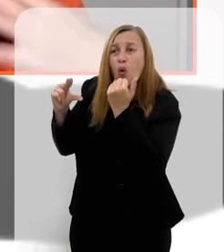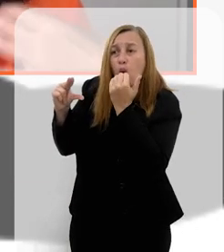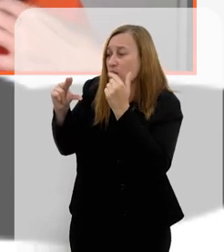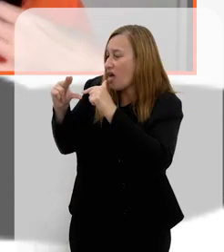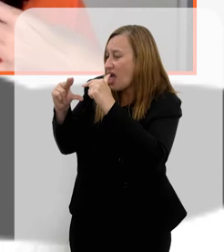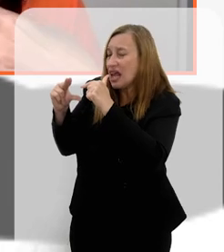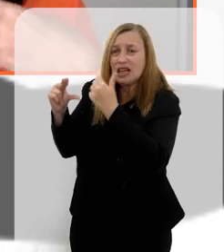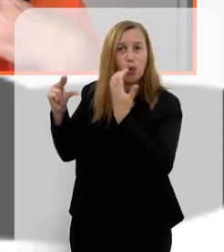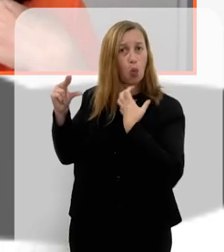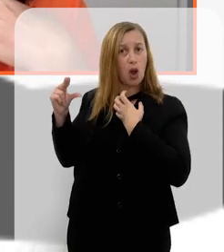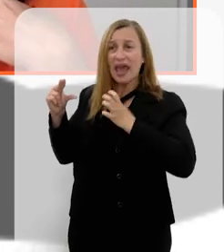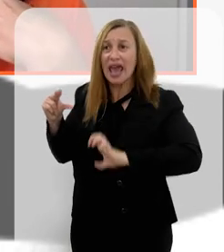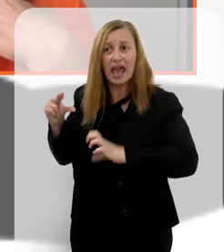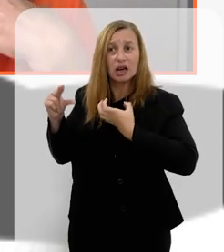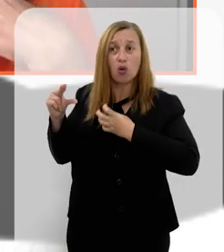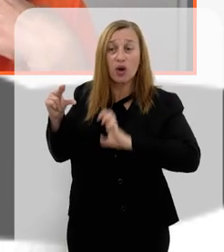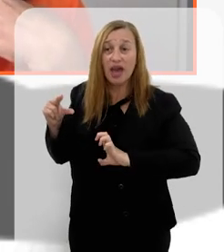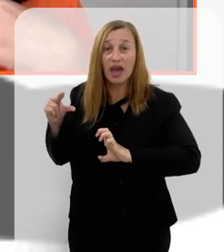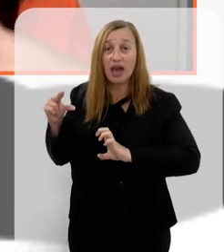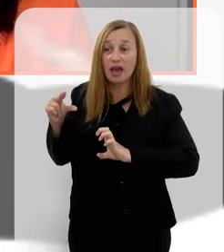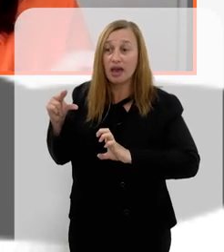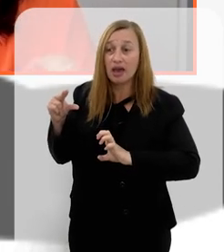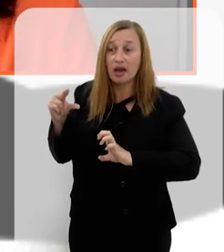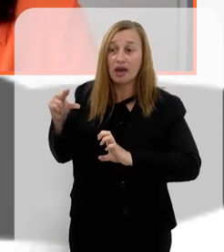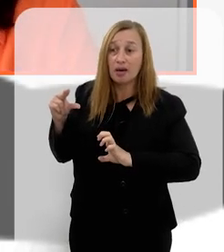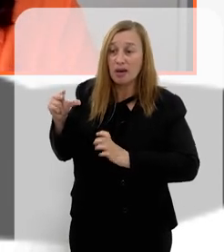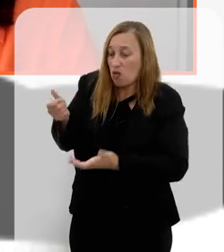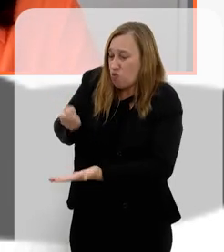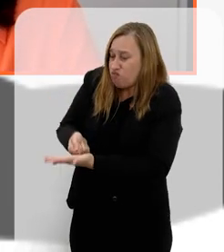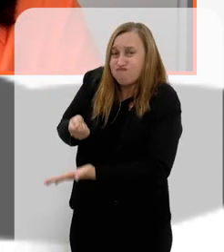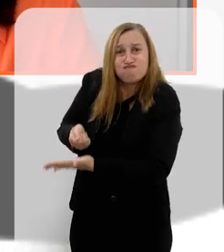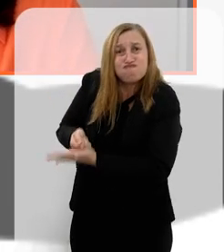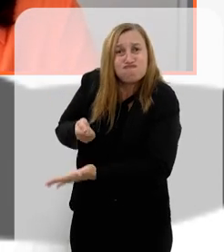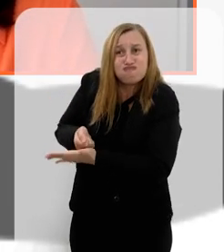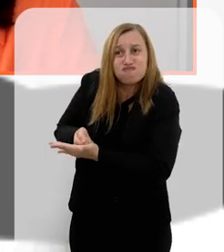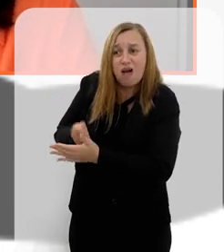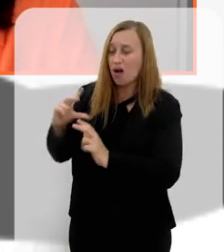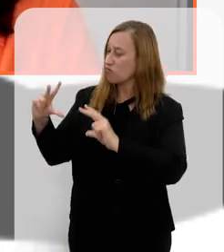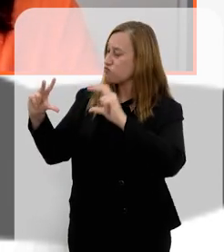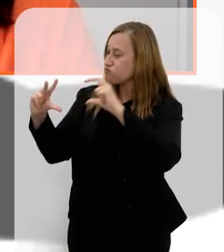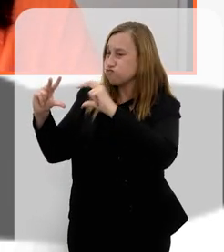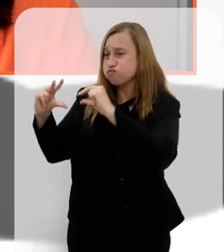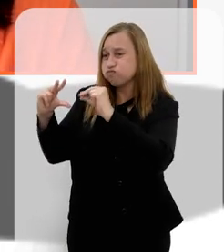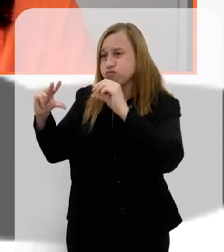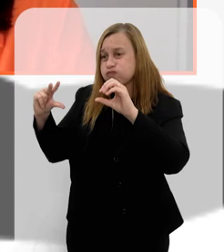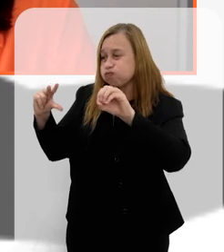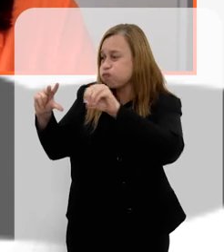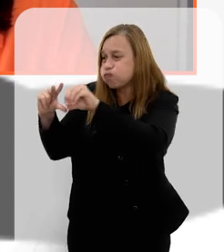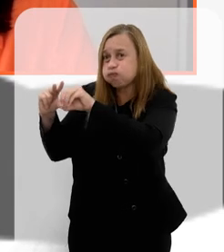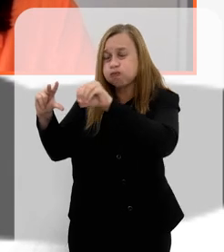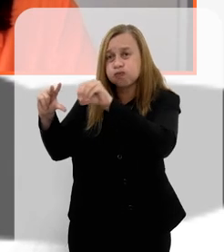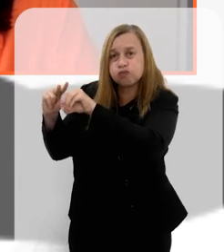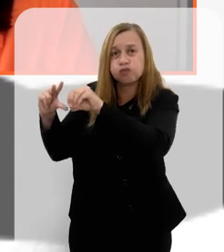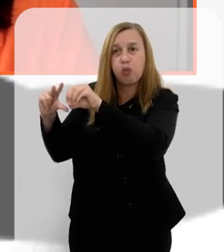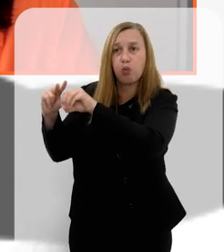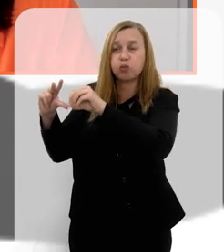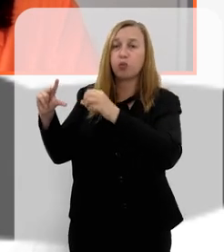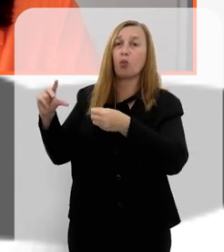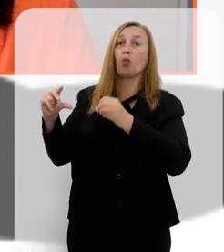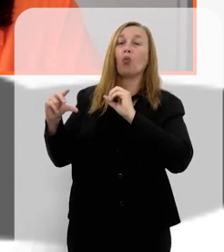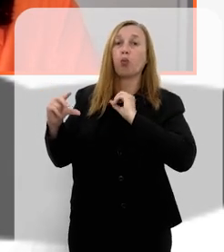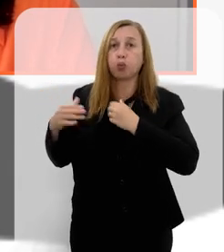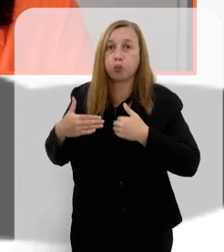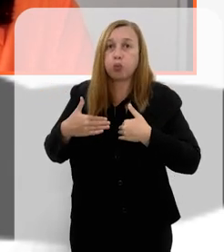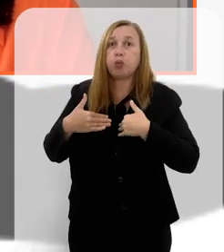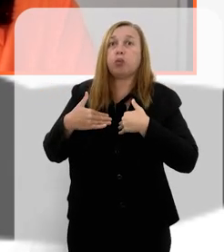para alimentar ele, porque ele não quer comer, mas é A forçado despeito da vontade, quer dizer, isso é por isso que você fala que é empanturra,